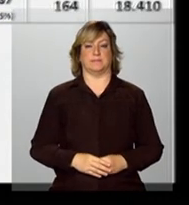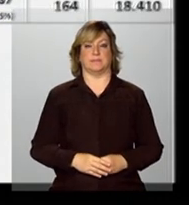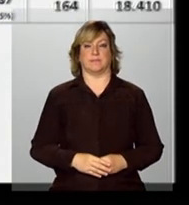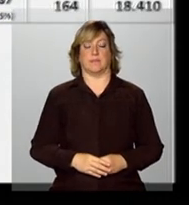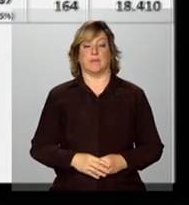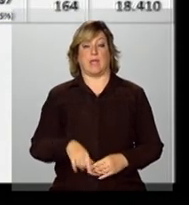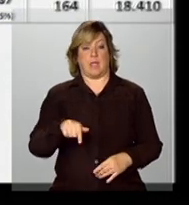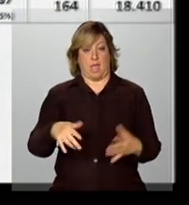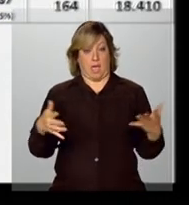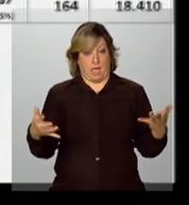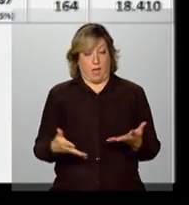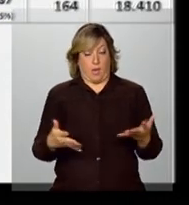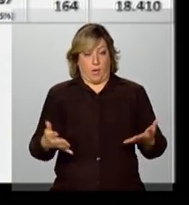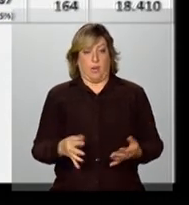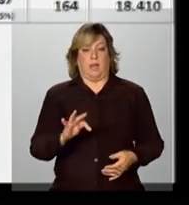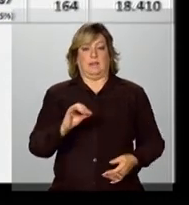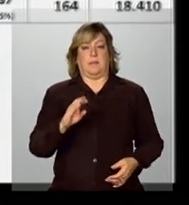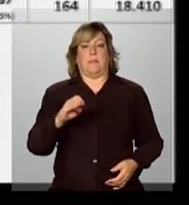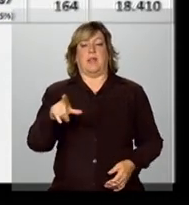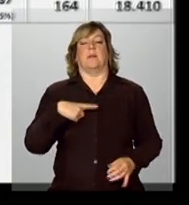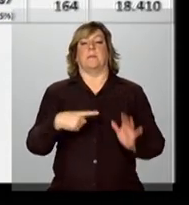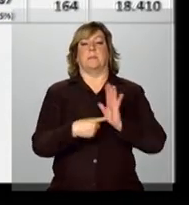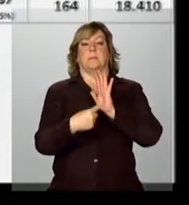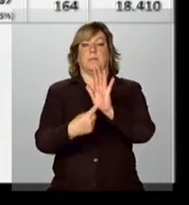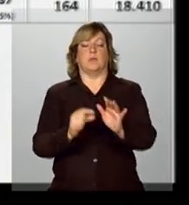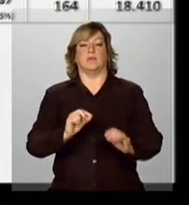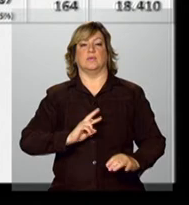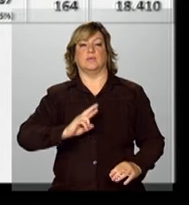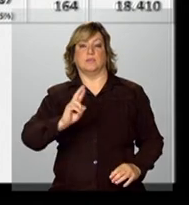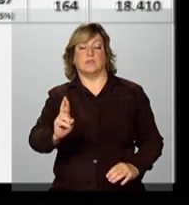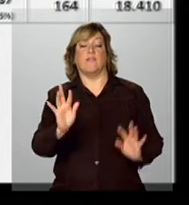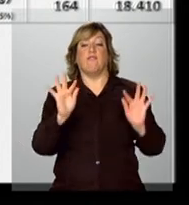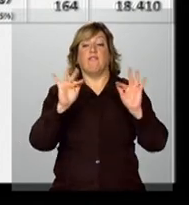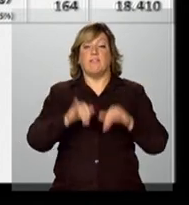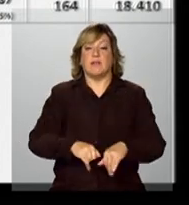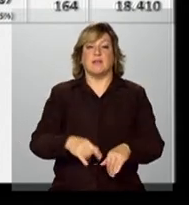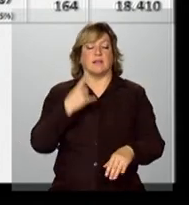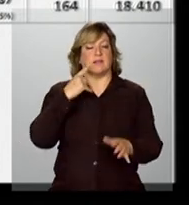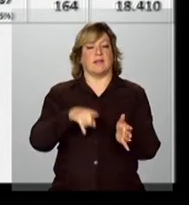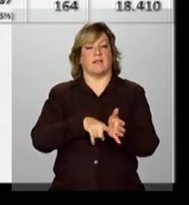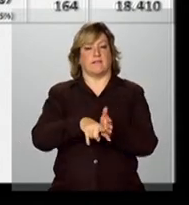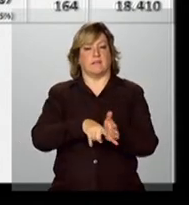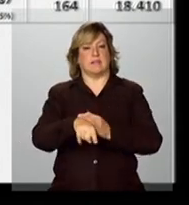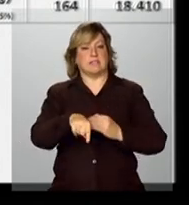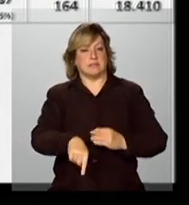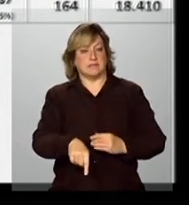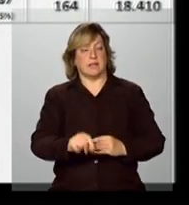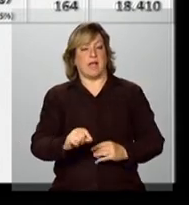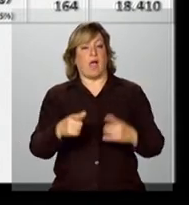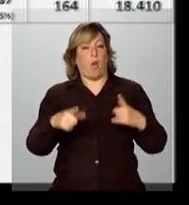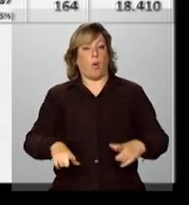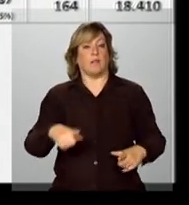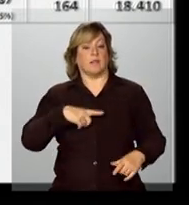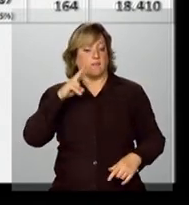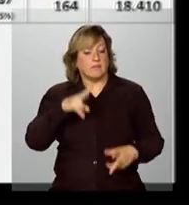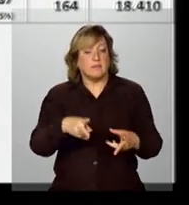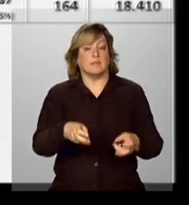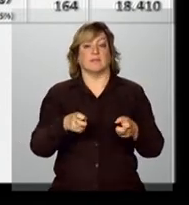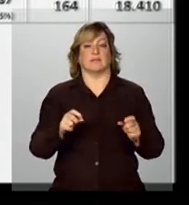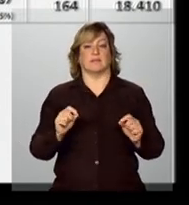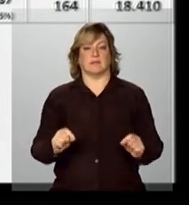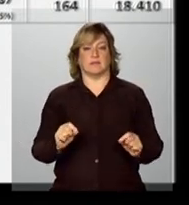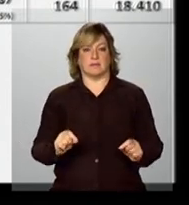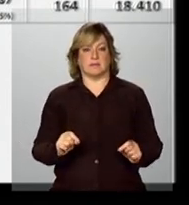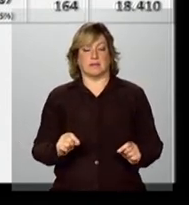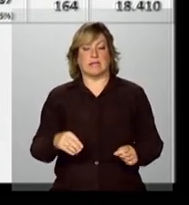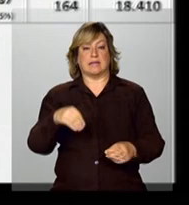essa tabela agora mostra, então, o resultado final da avaliação, onde foram identificados